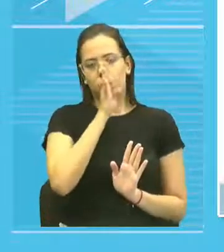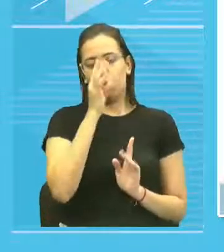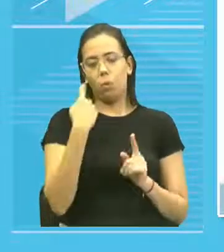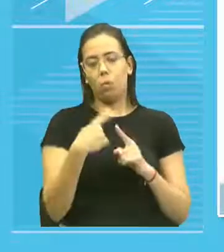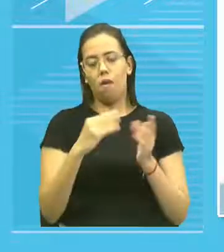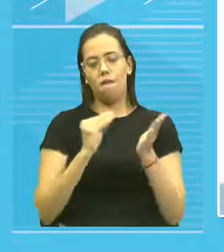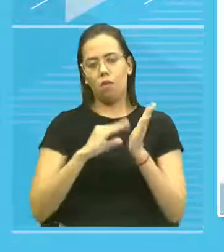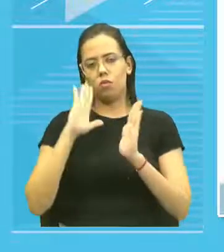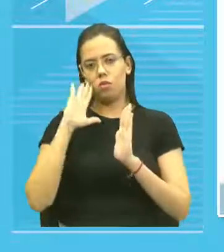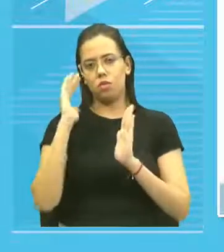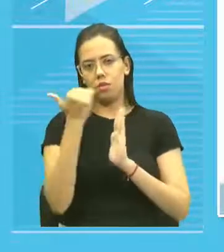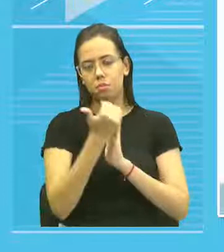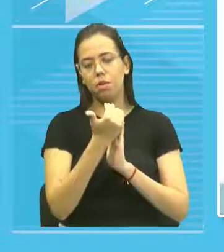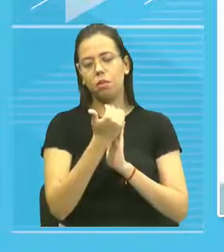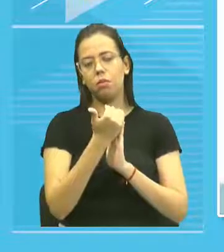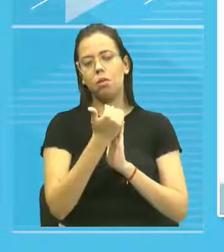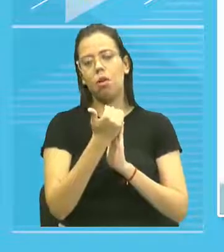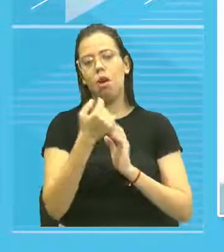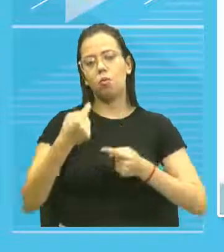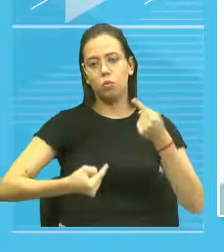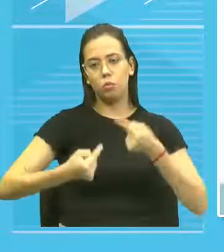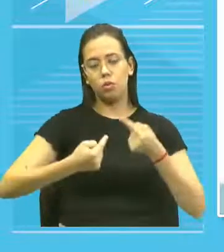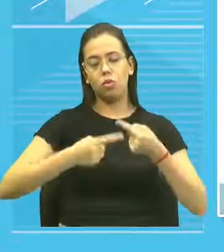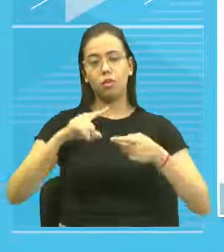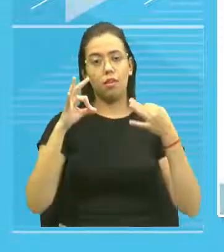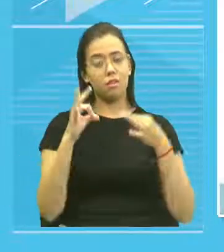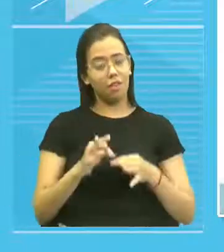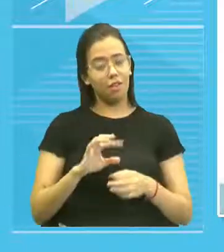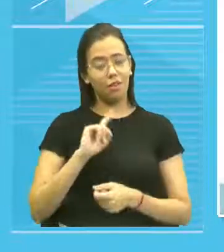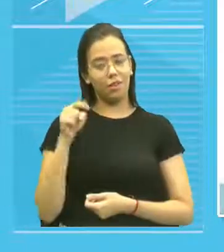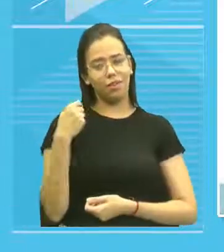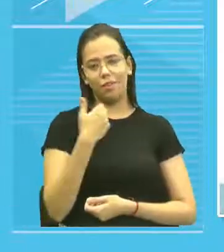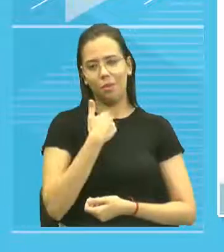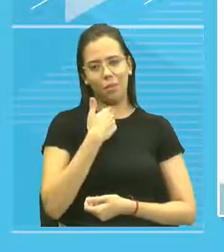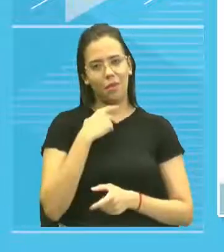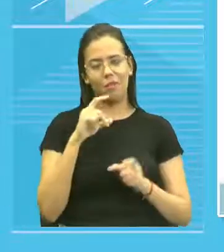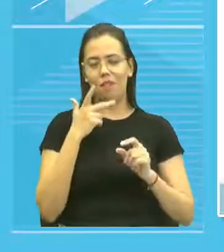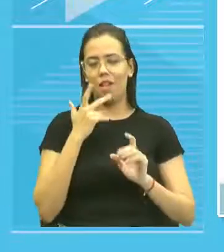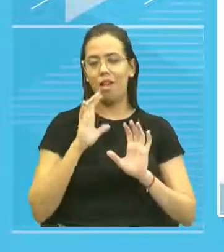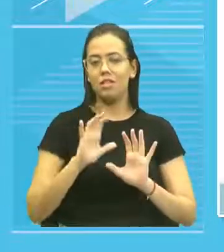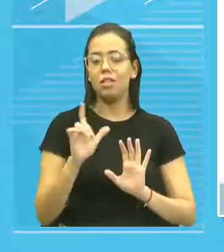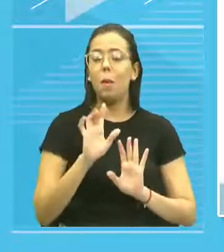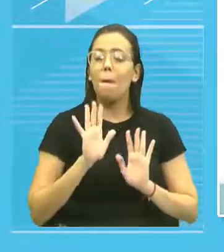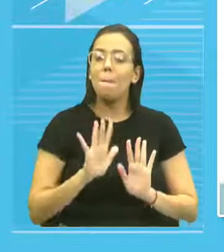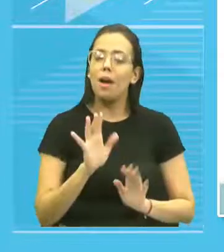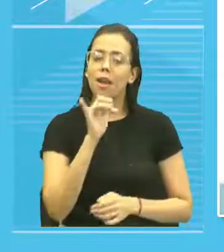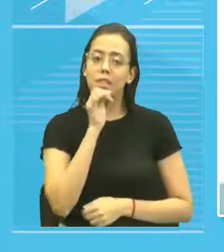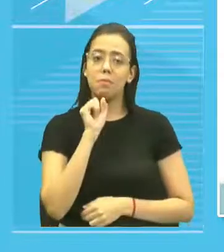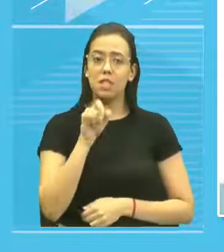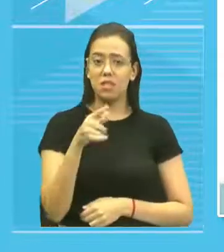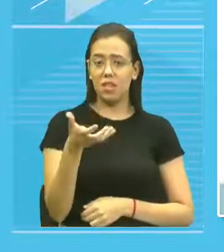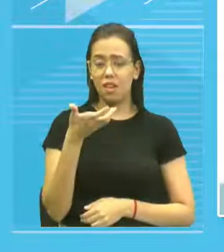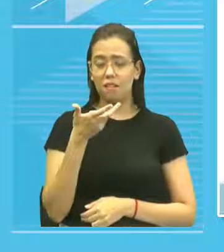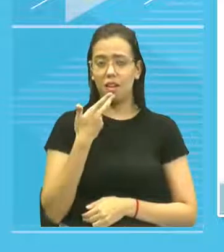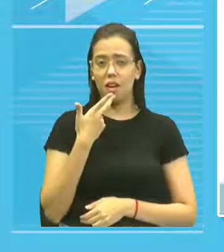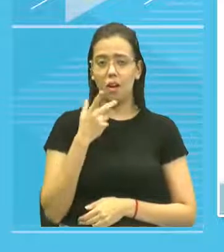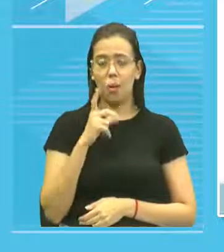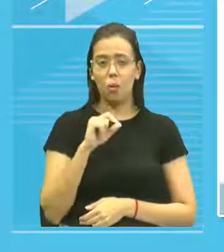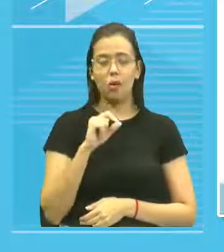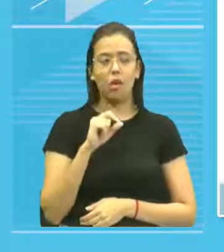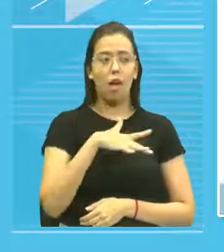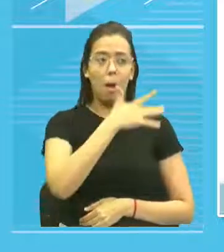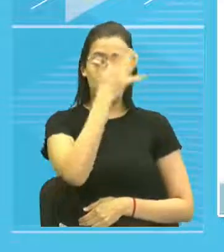desconsidera os que são honestos nós não podemos usar isso aí mas se você quer dizer que alguém